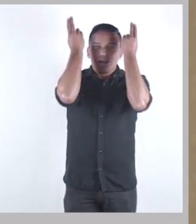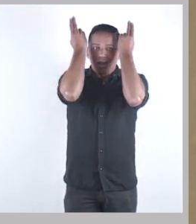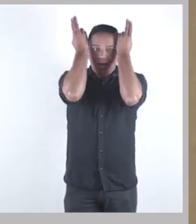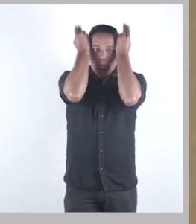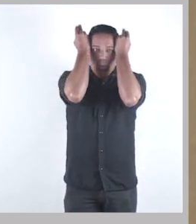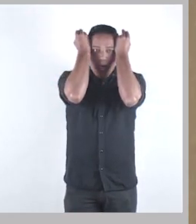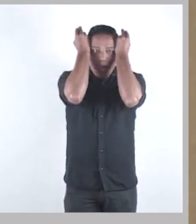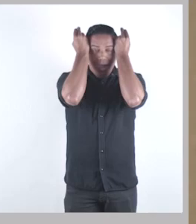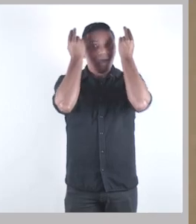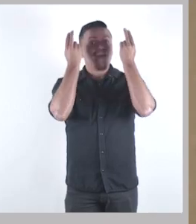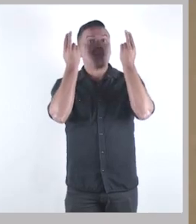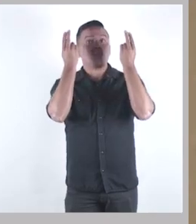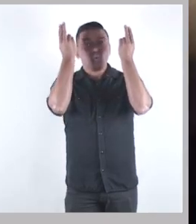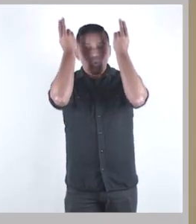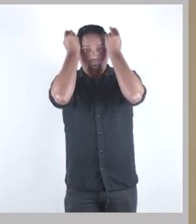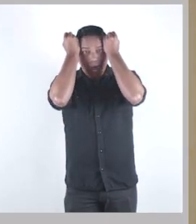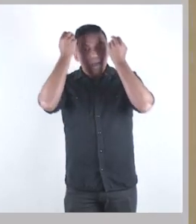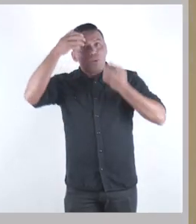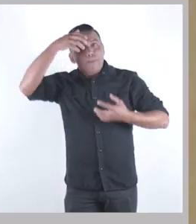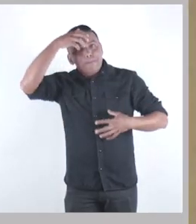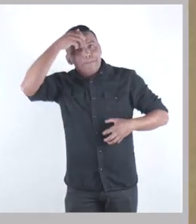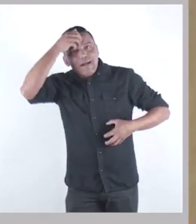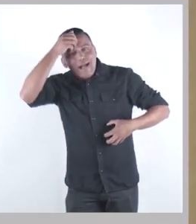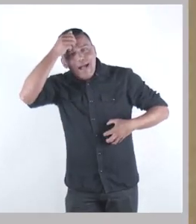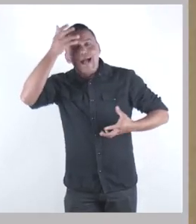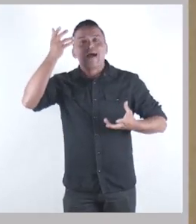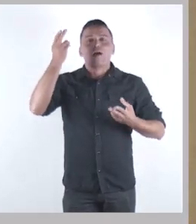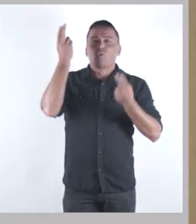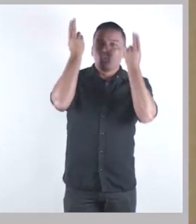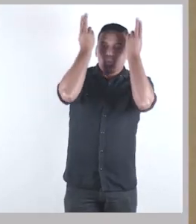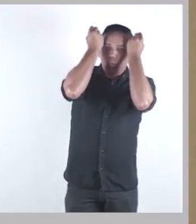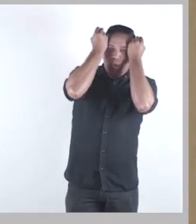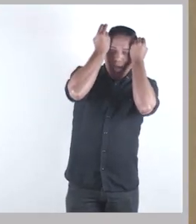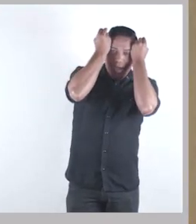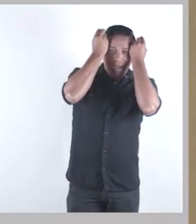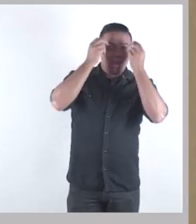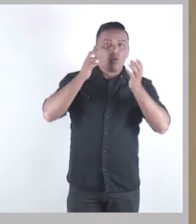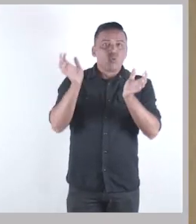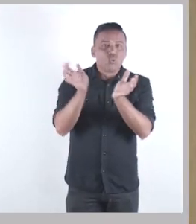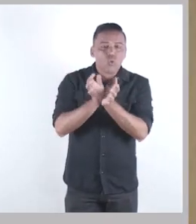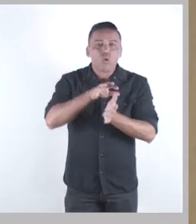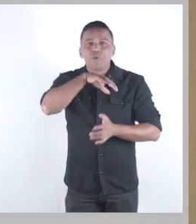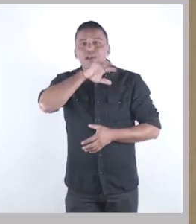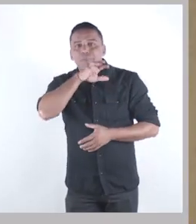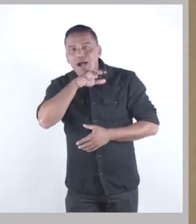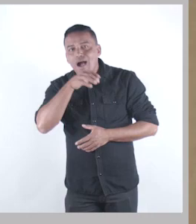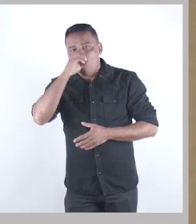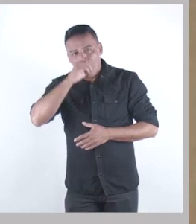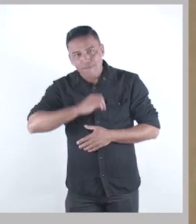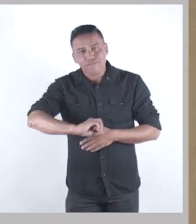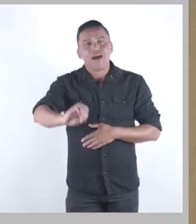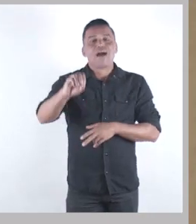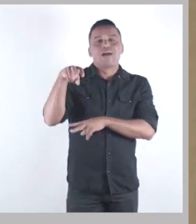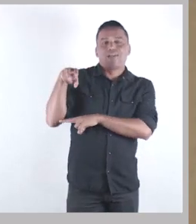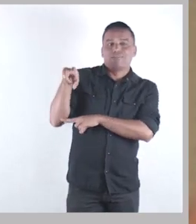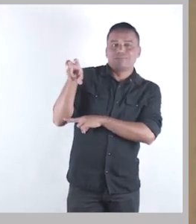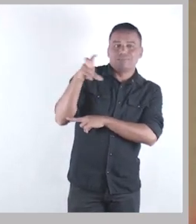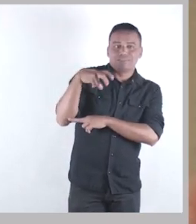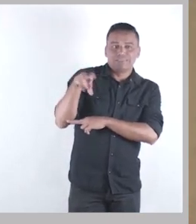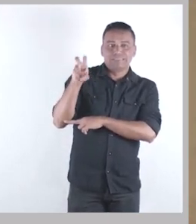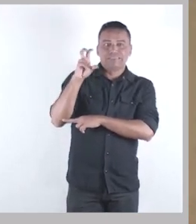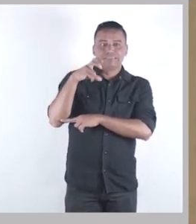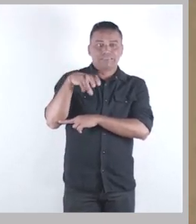e o macaco, a história do coelho e os outros animais, a história do elefante, a história da serpente, a história, enfim. E uma